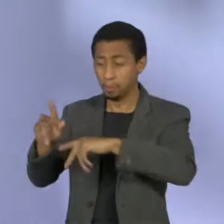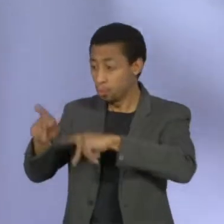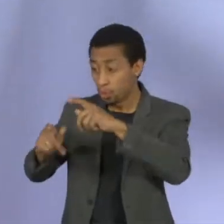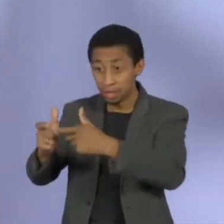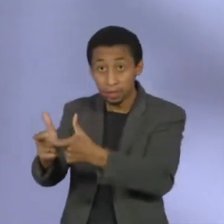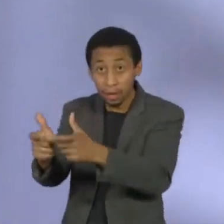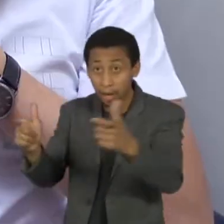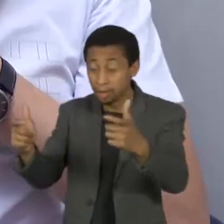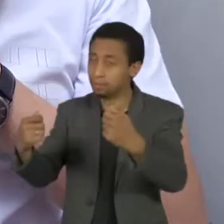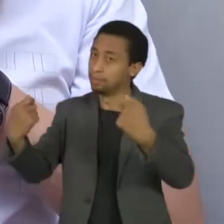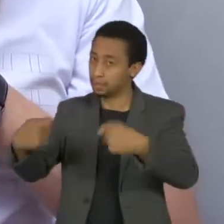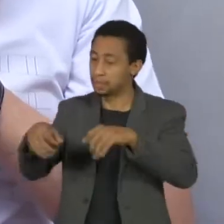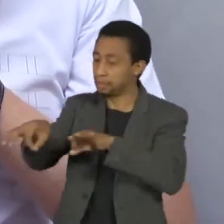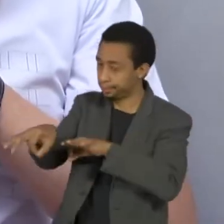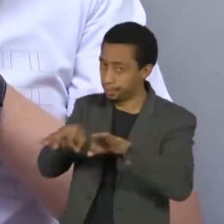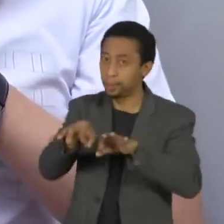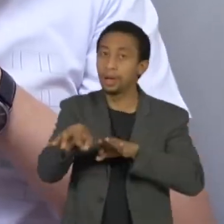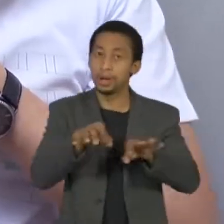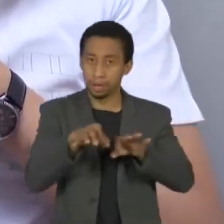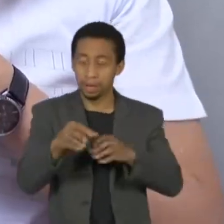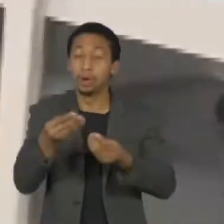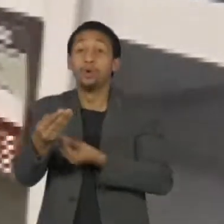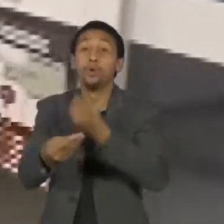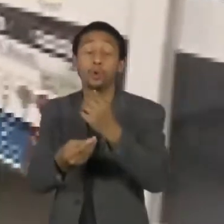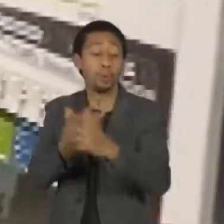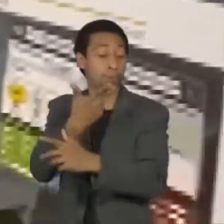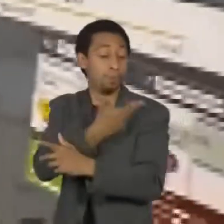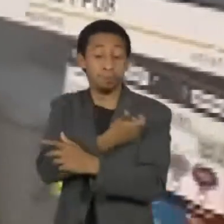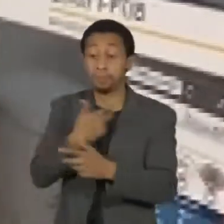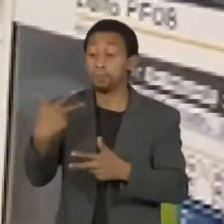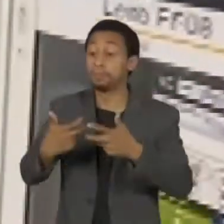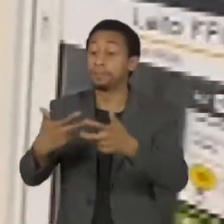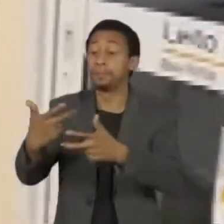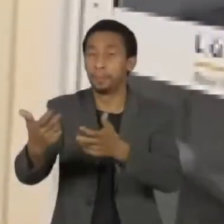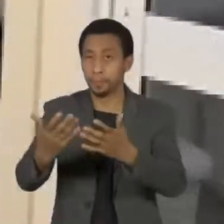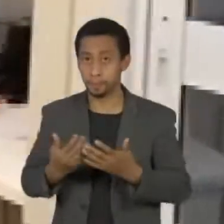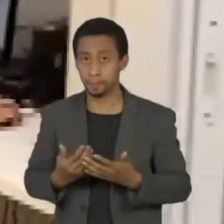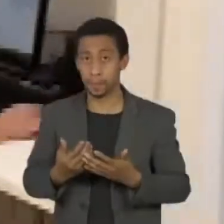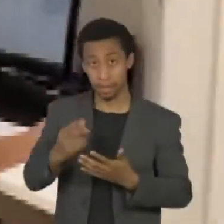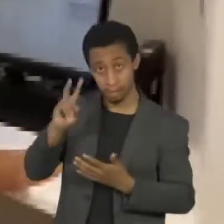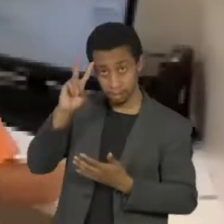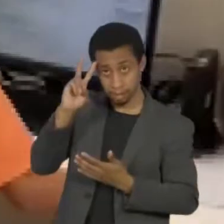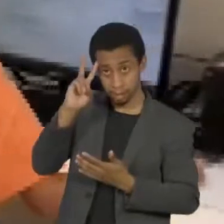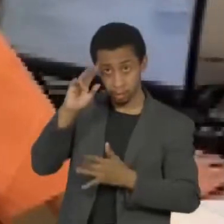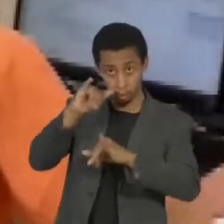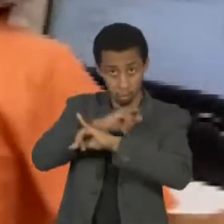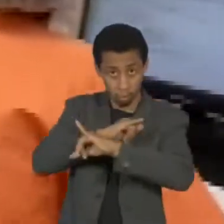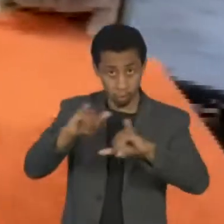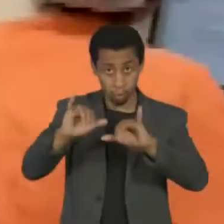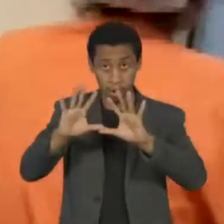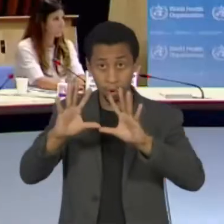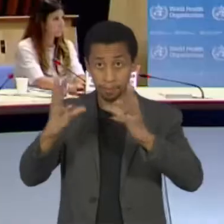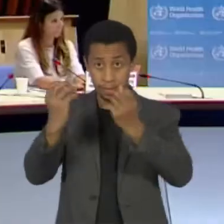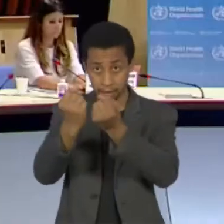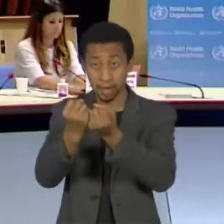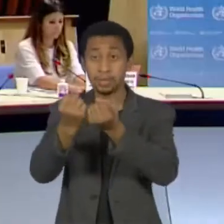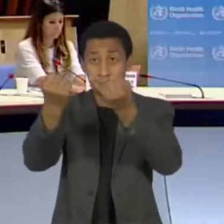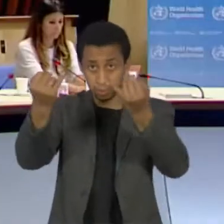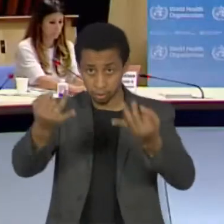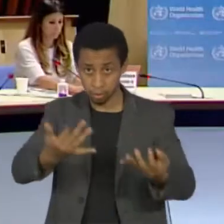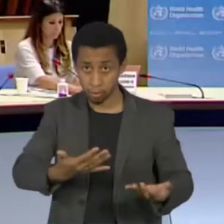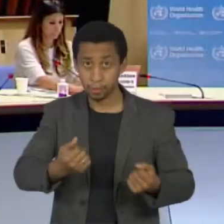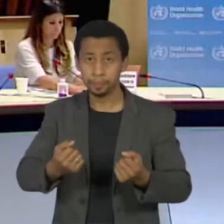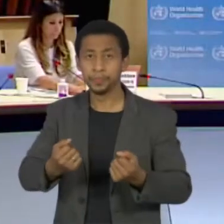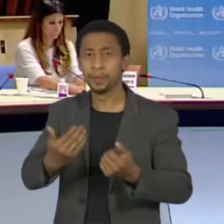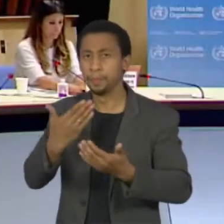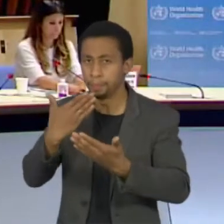precedentes de vacinação que vai envolver uma ampla estrutura. O alerta foi dado nesta segunda-feira pela Organização Mundial da Saúde. A entidade